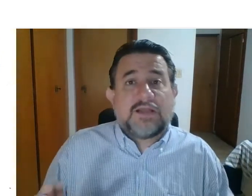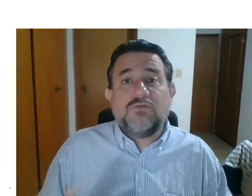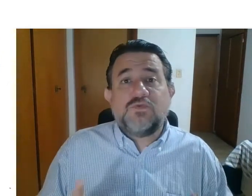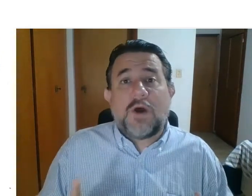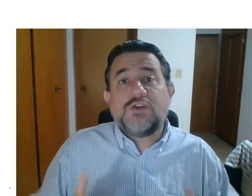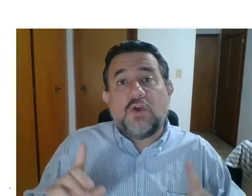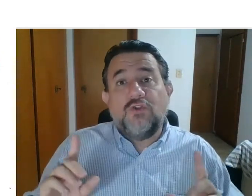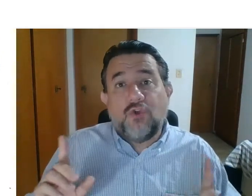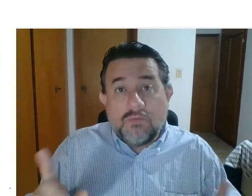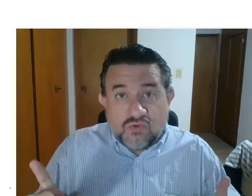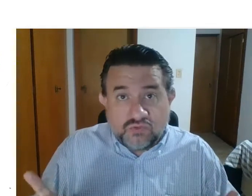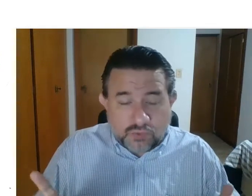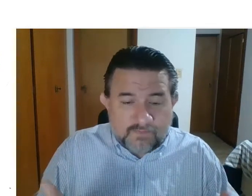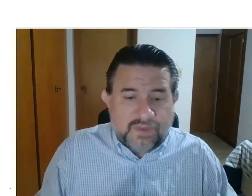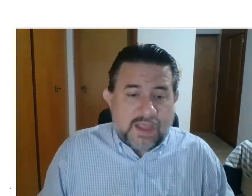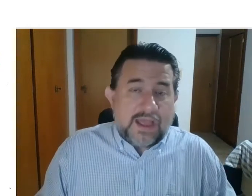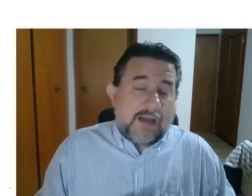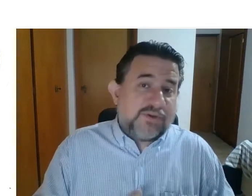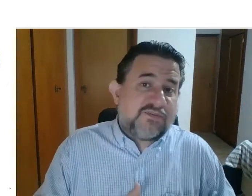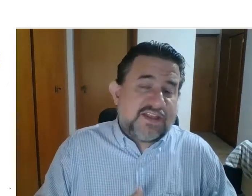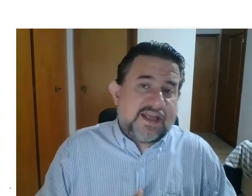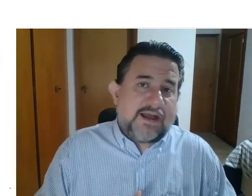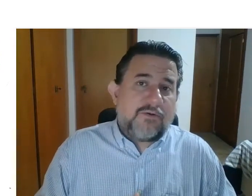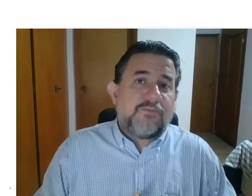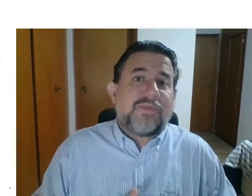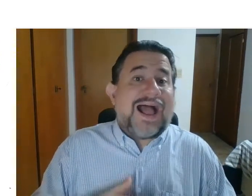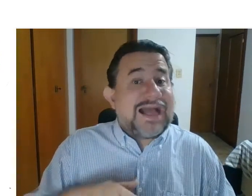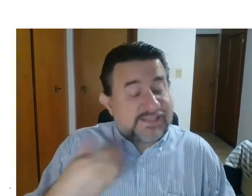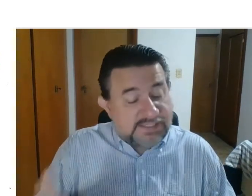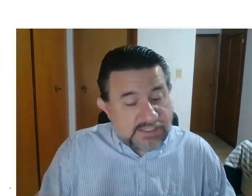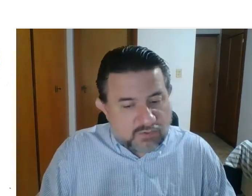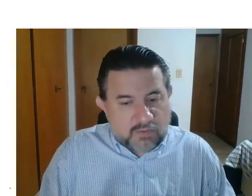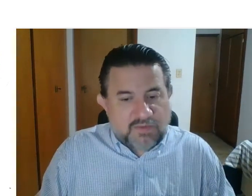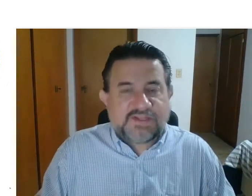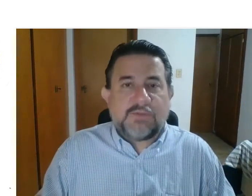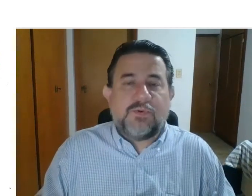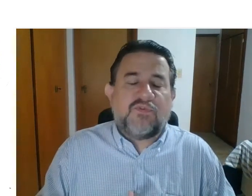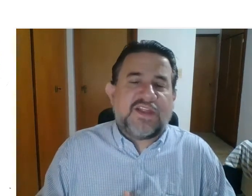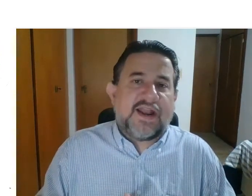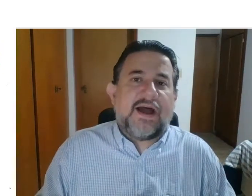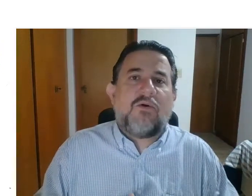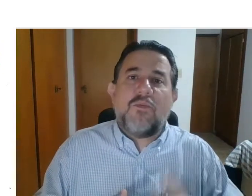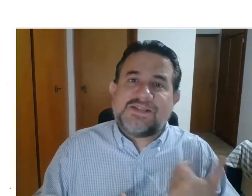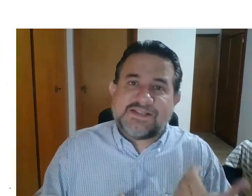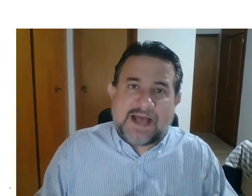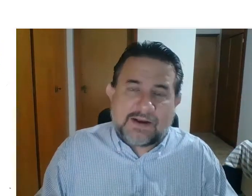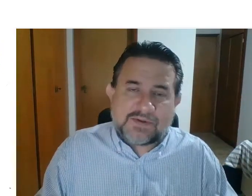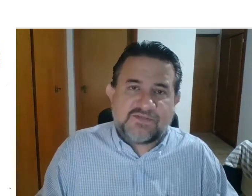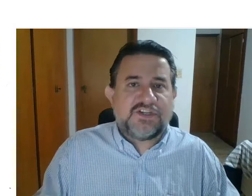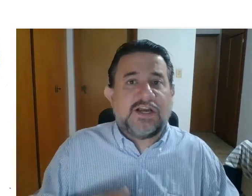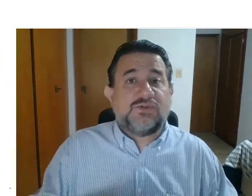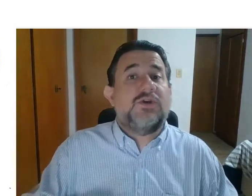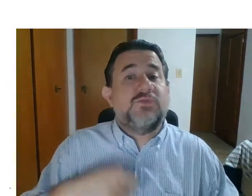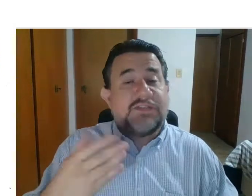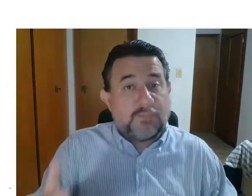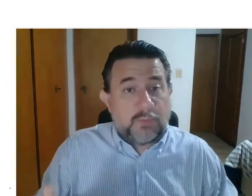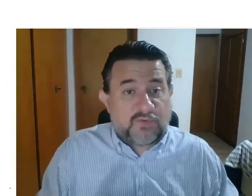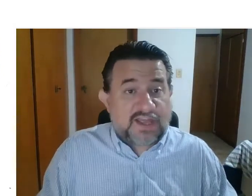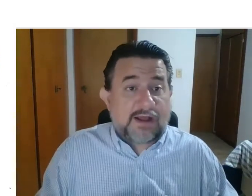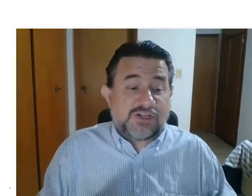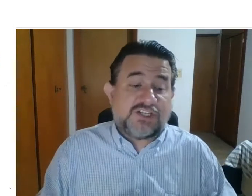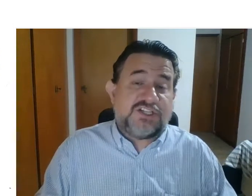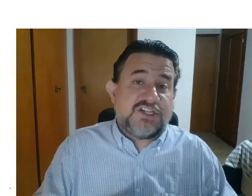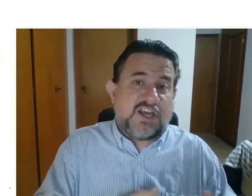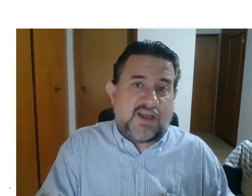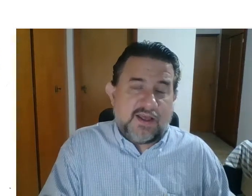mas considerado um dos maiores do mundo. A Polícia Federal, assim como o Ministério Público Federal, começaram as investigações, e o Ministério